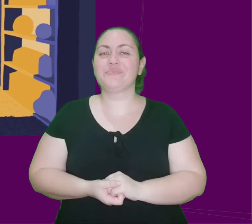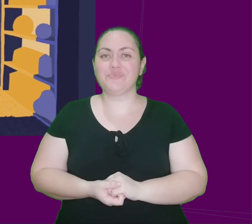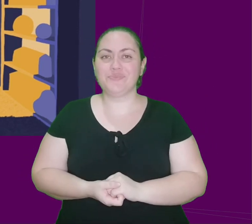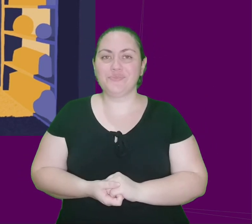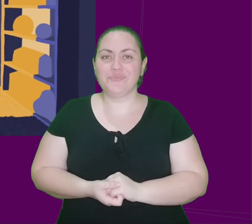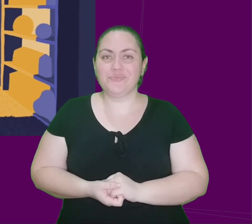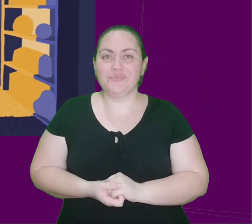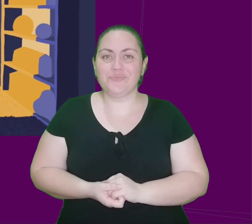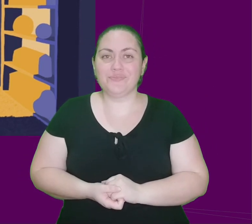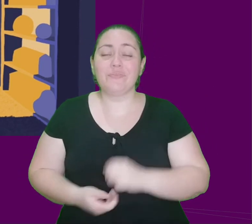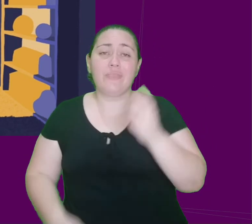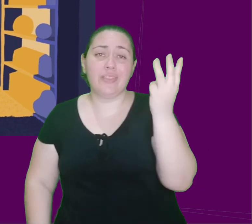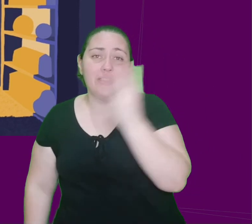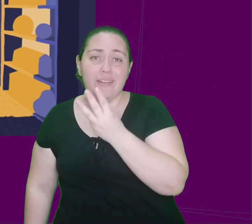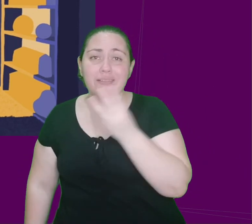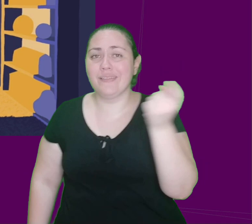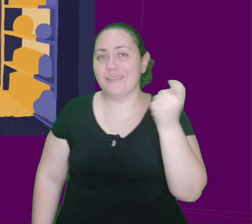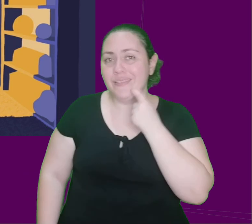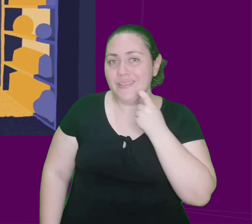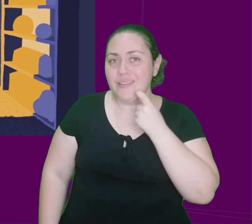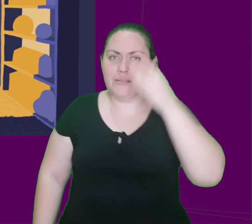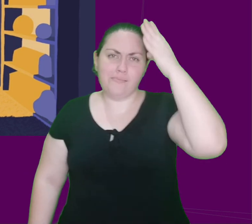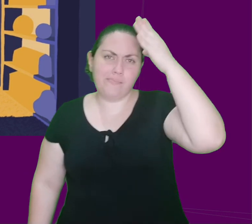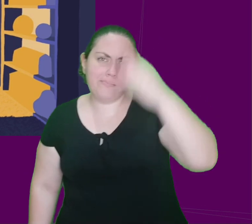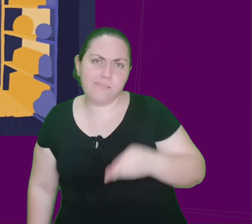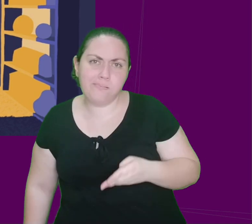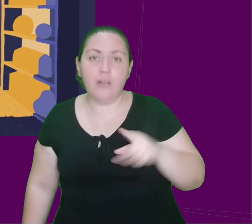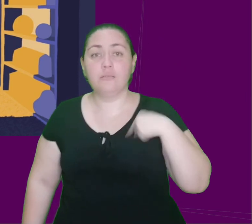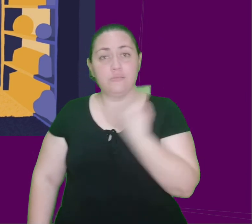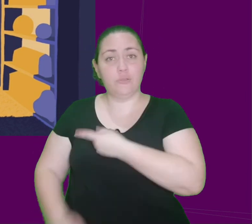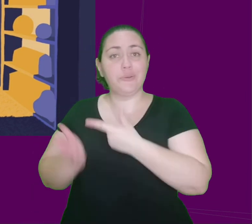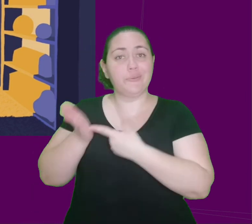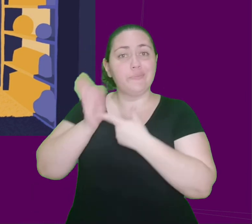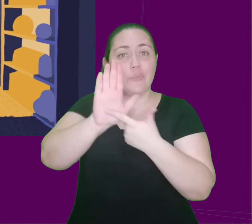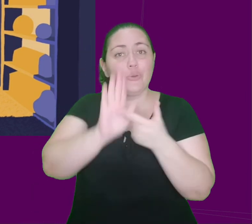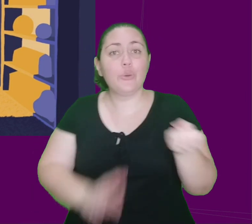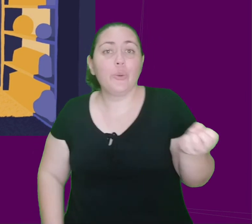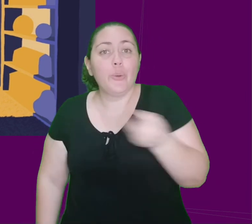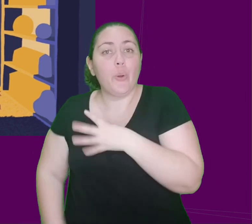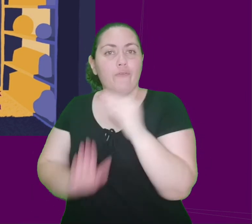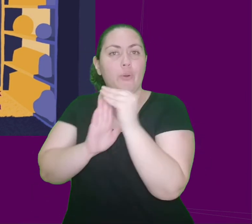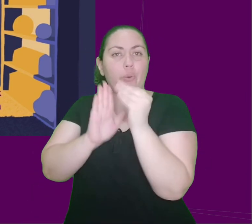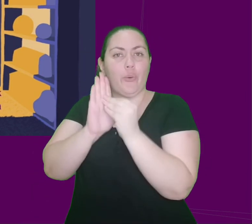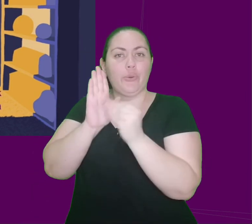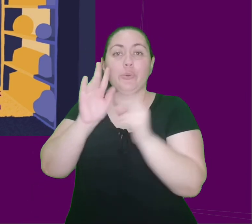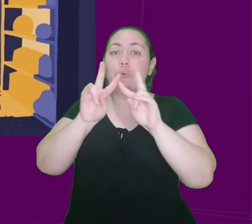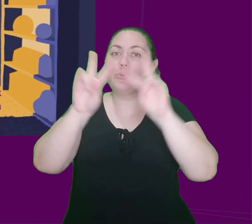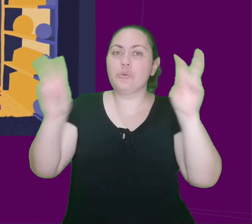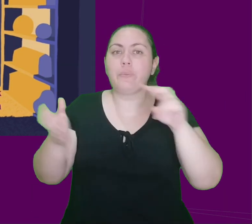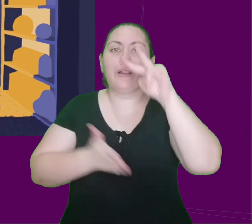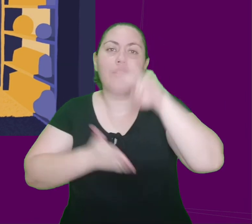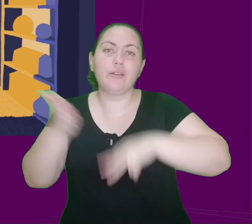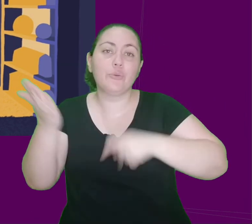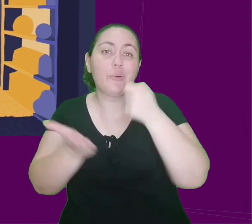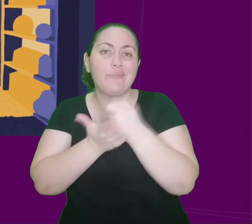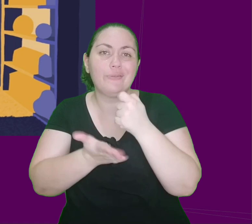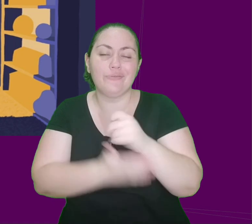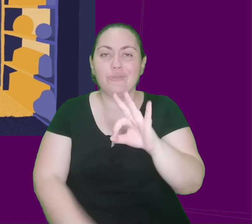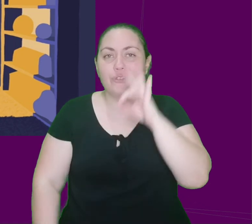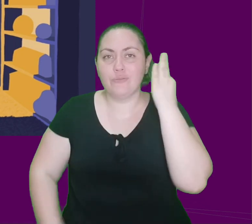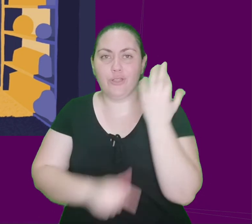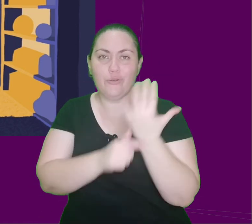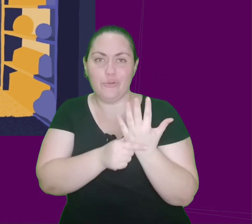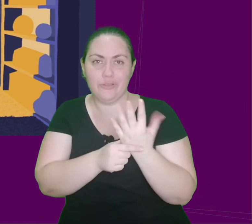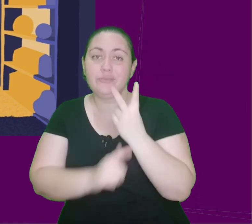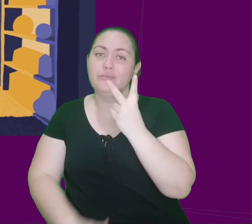nas nossas redes sociais. Todas as terças e sextas trazemos novos conteúdos sobre as leituras